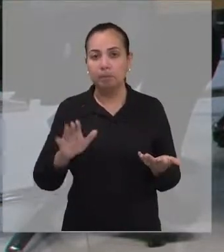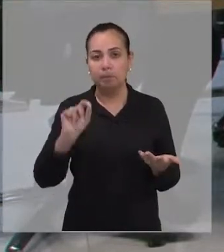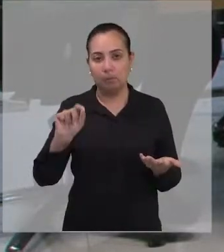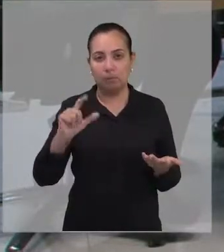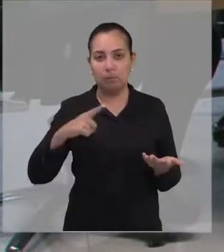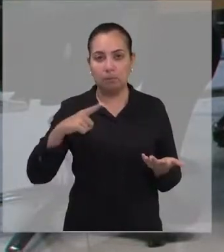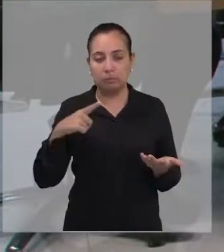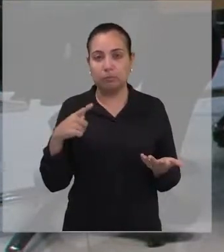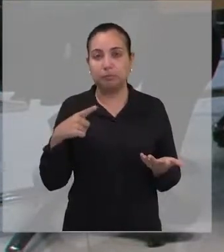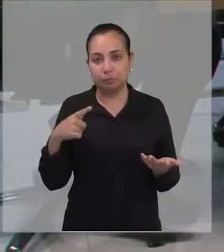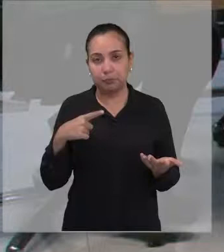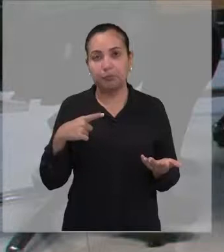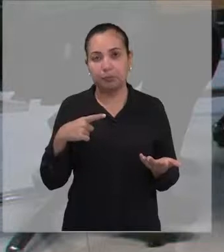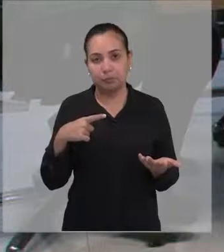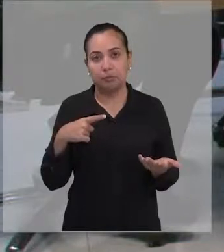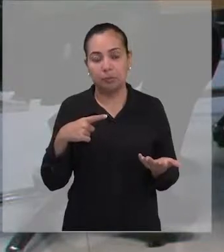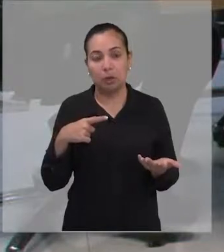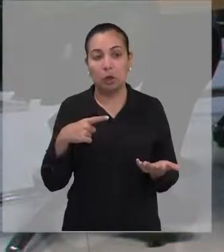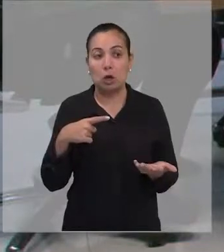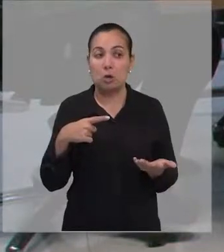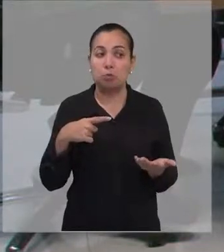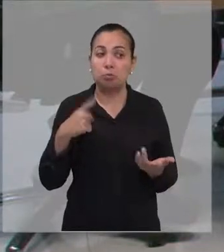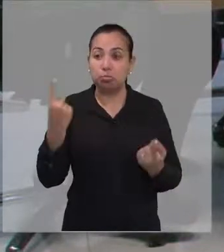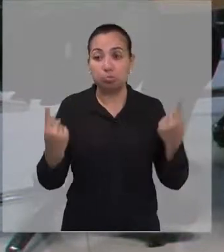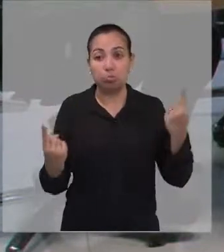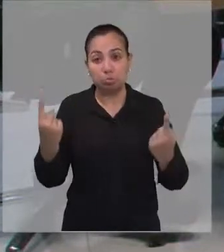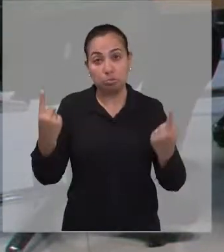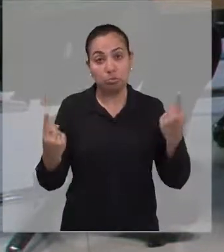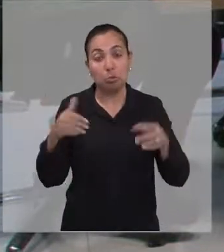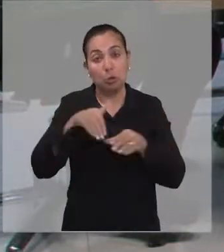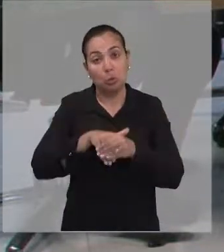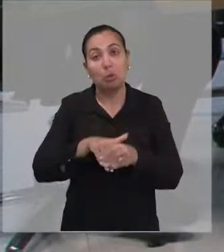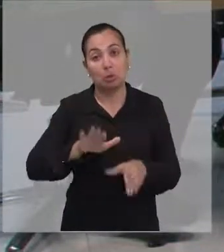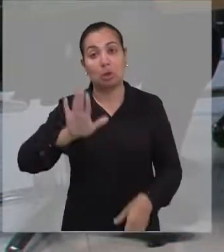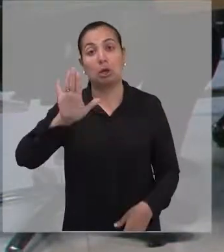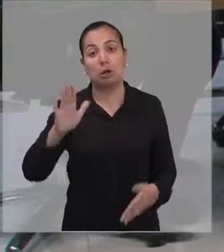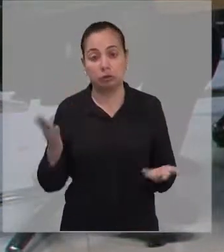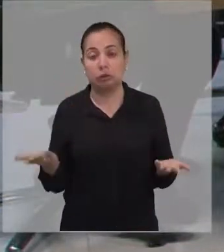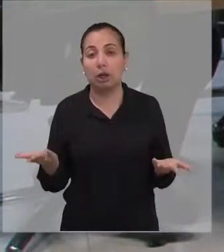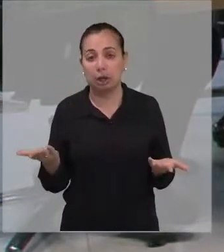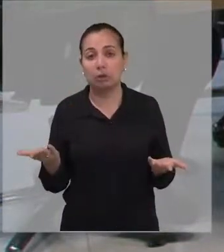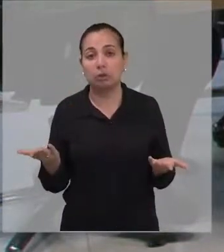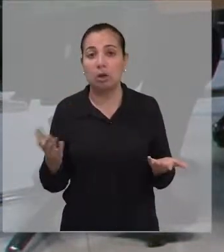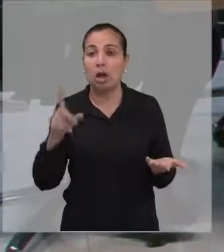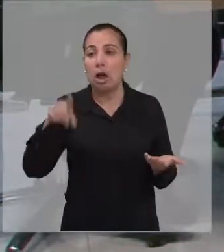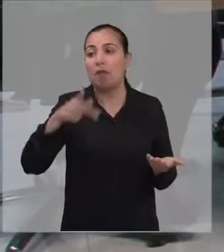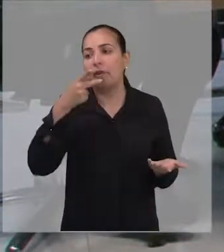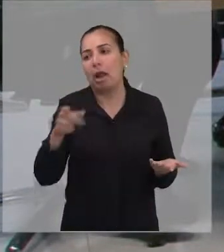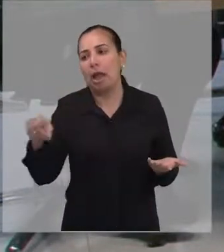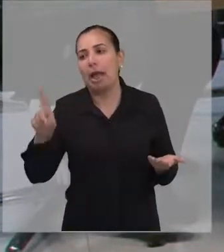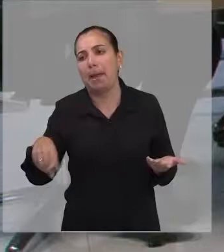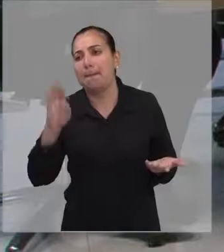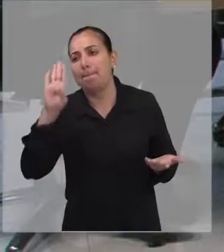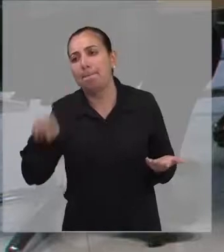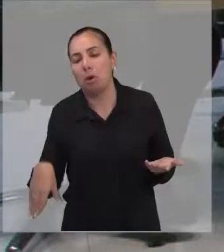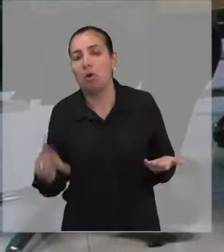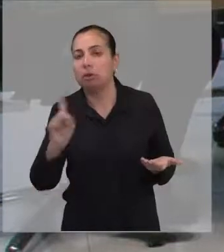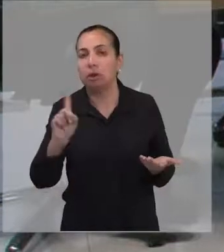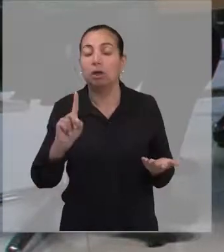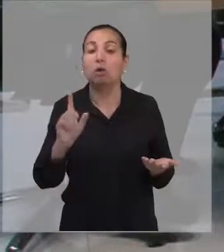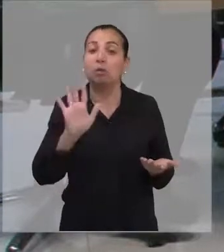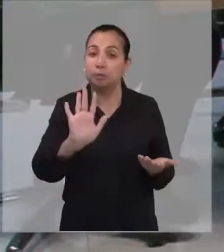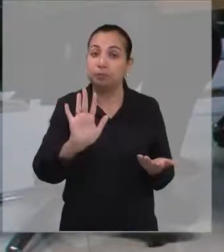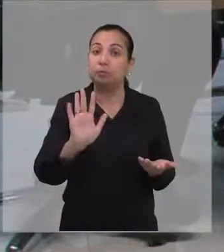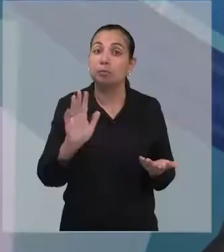uma candidatura... Um dos candidatos. Um dos candidatos o outro que liderava, não era dizendo que o outro candidato era bom. Liderava as pesquisas mas veja